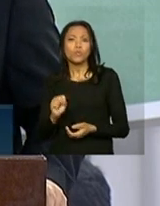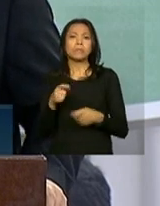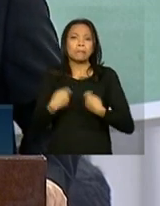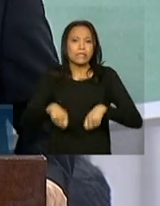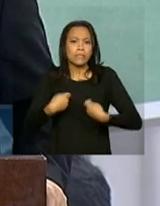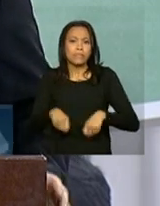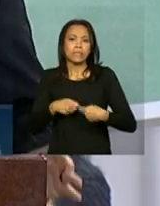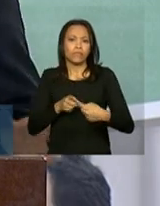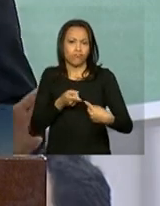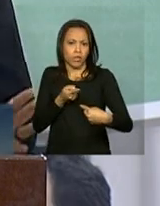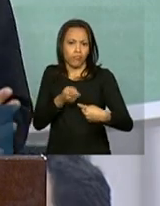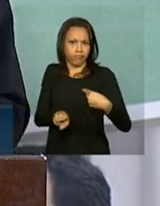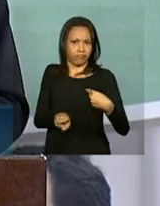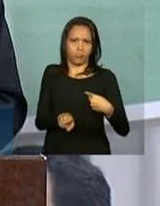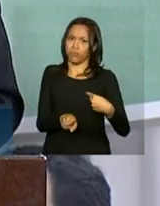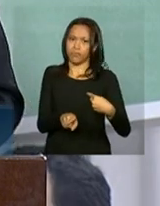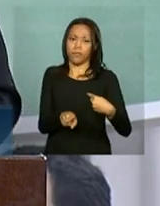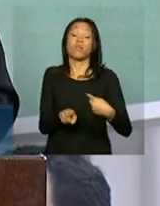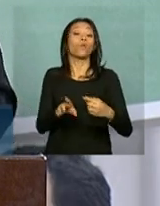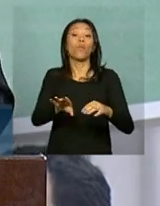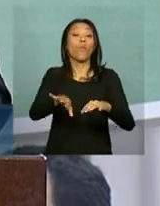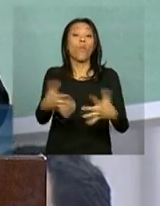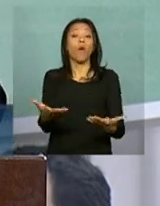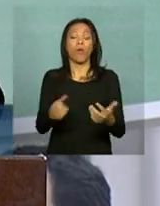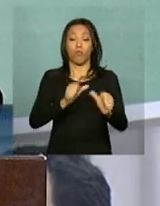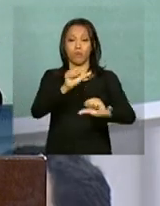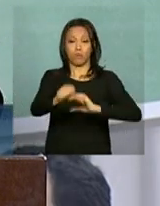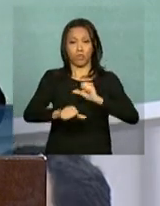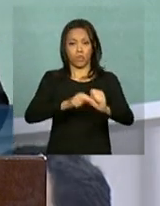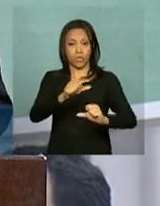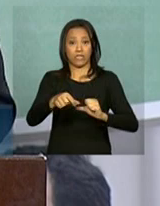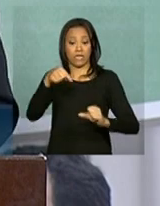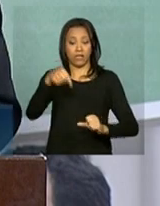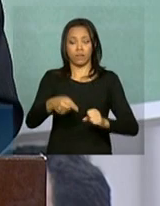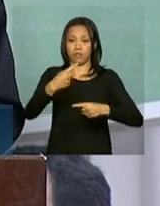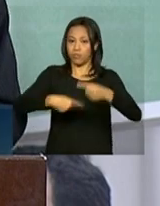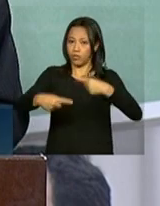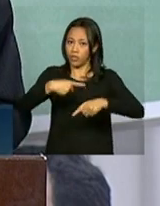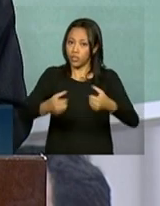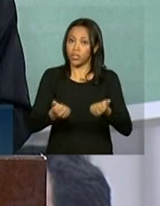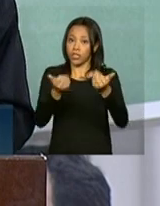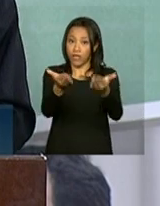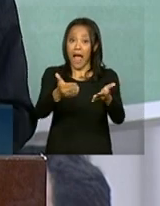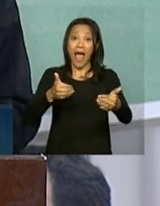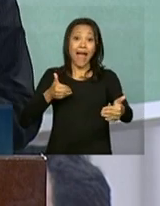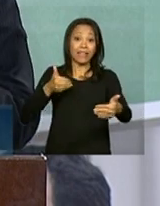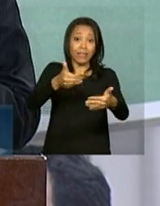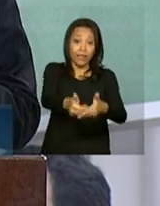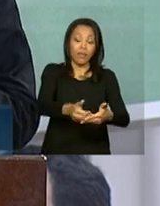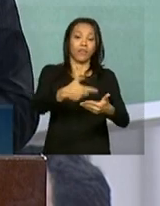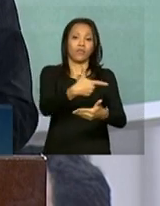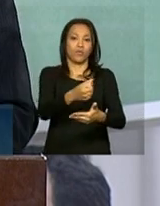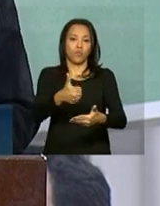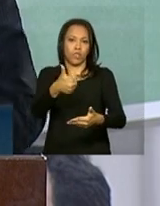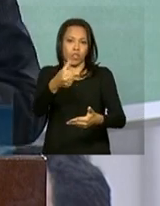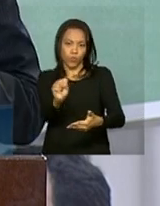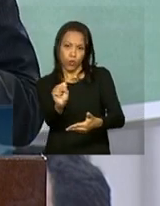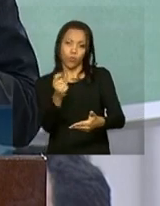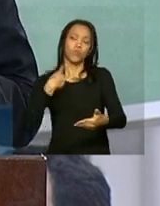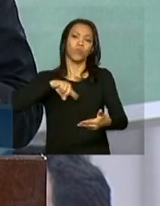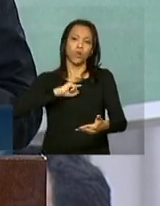básica. Portanto, qual é a mudança importante que essa política traz? Até 2018, nós vamos